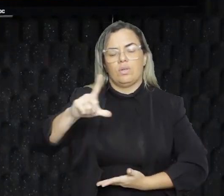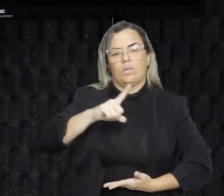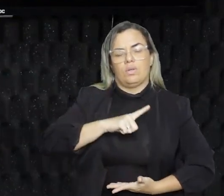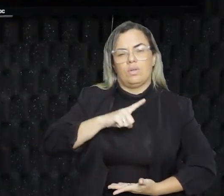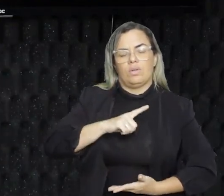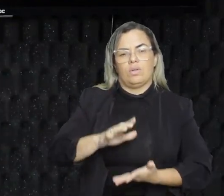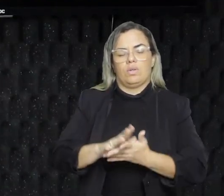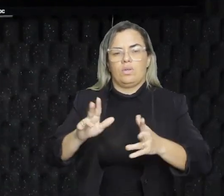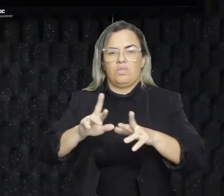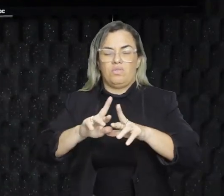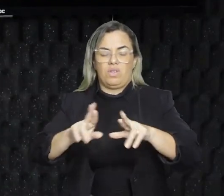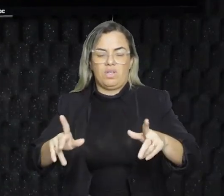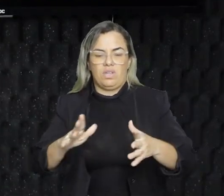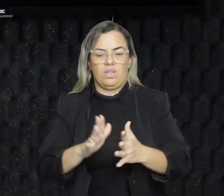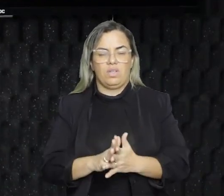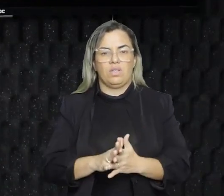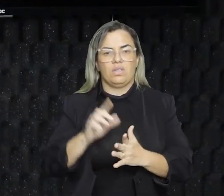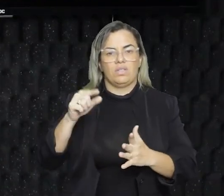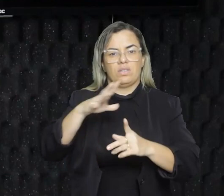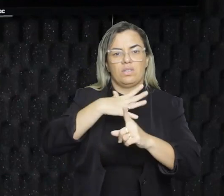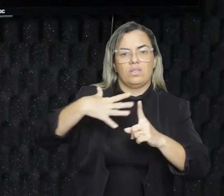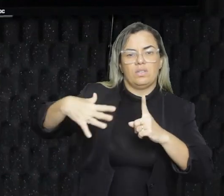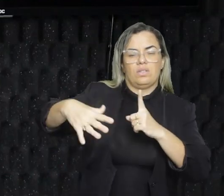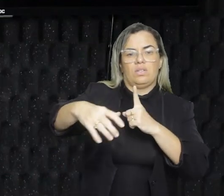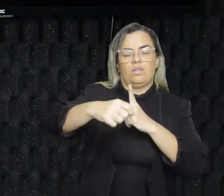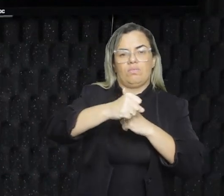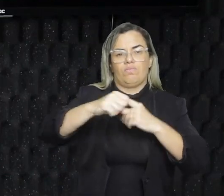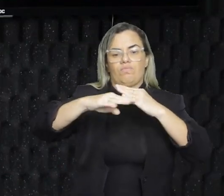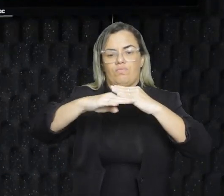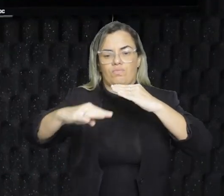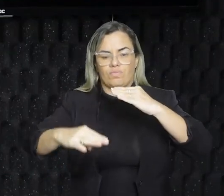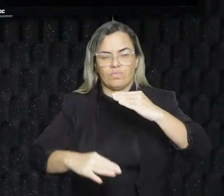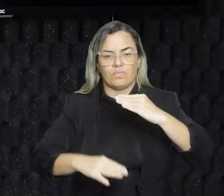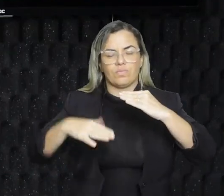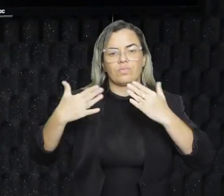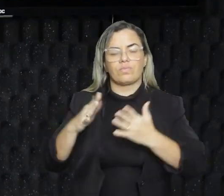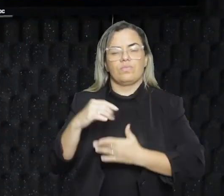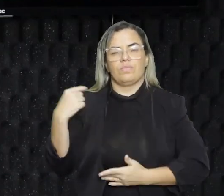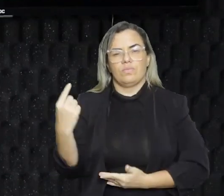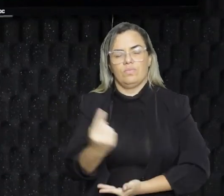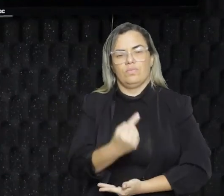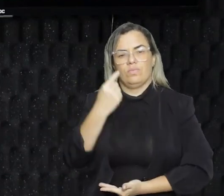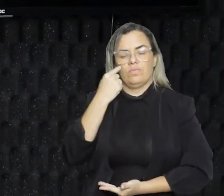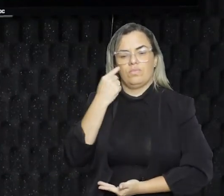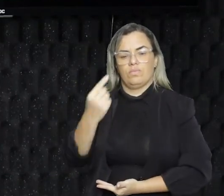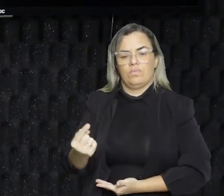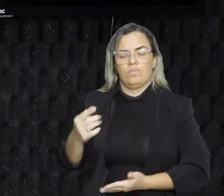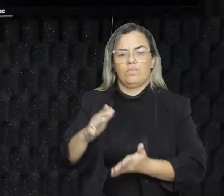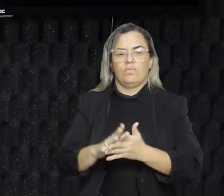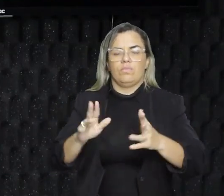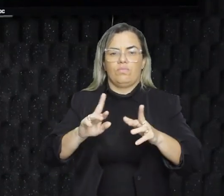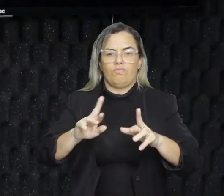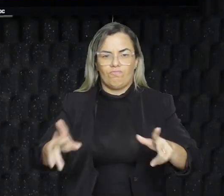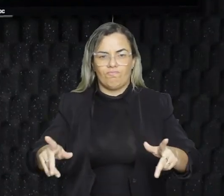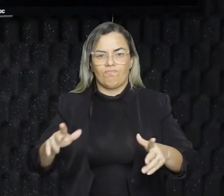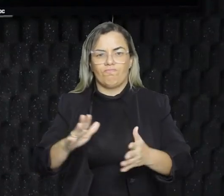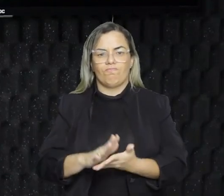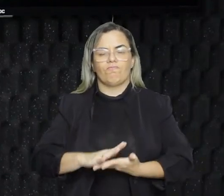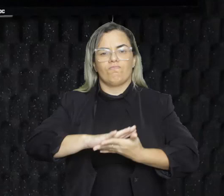há distinções sociais. Uma sociedade que nós iremos observar diferenças